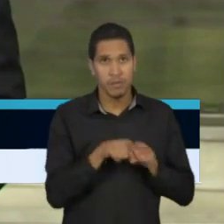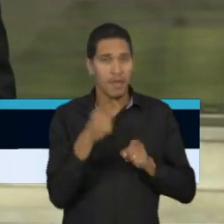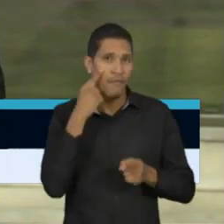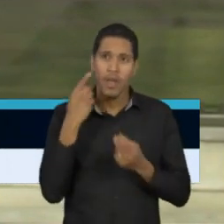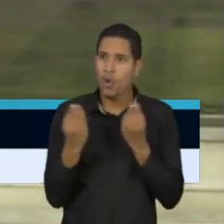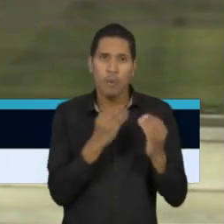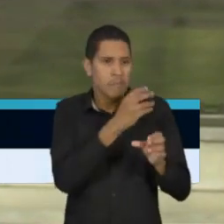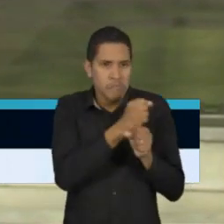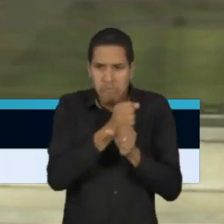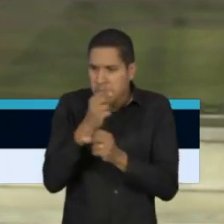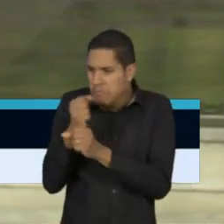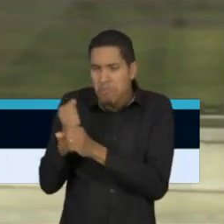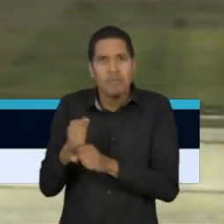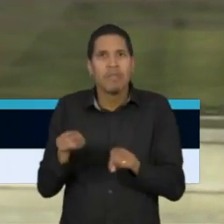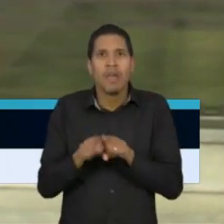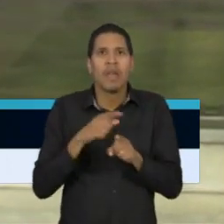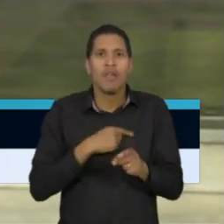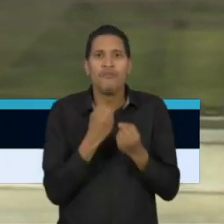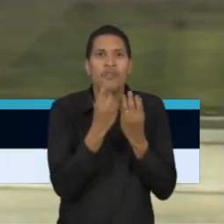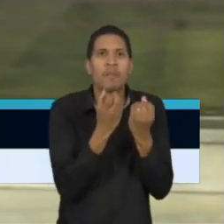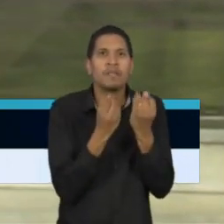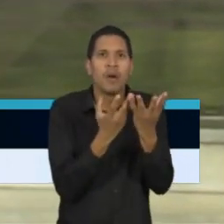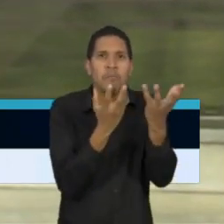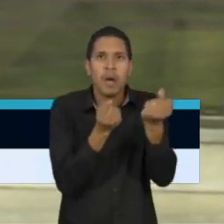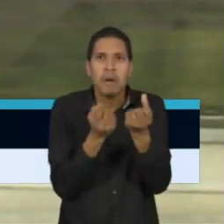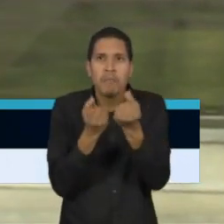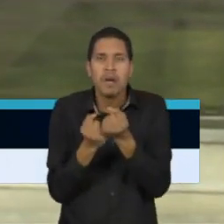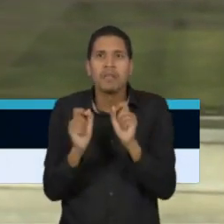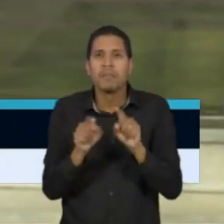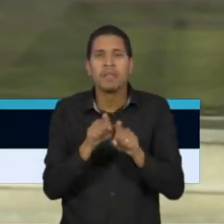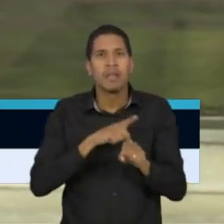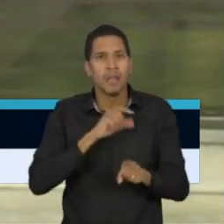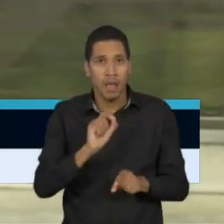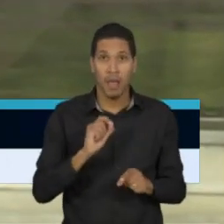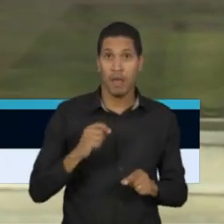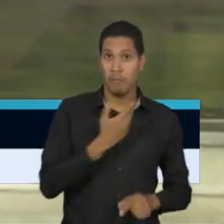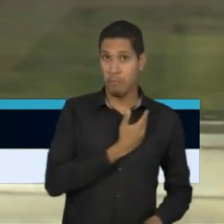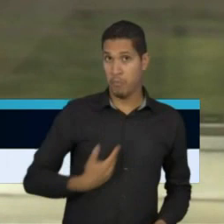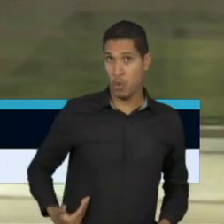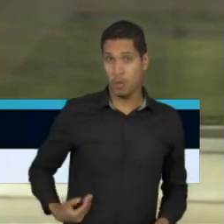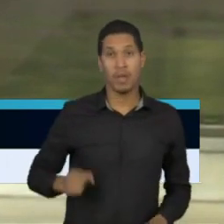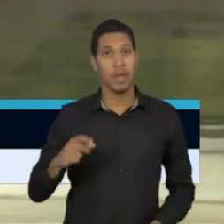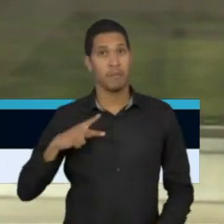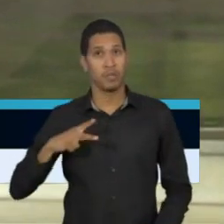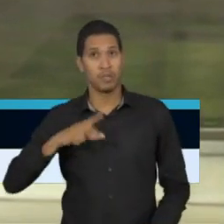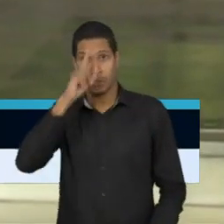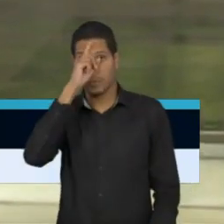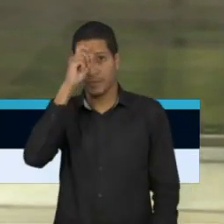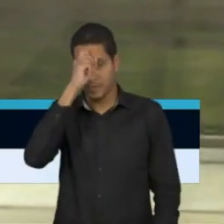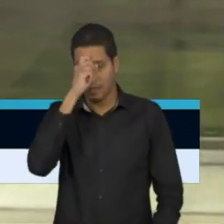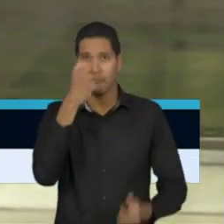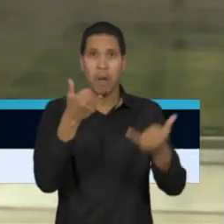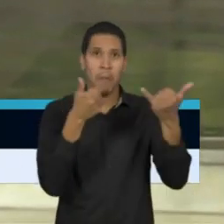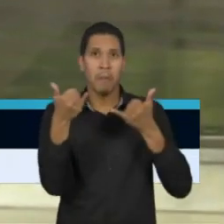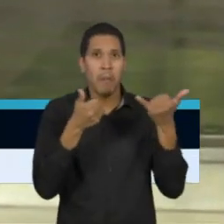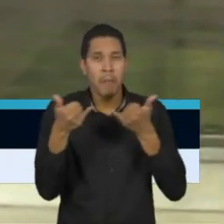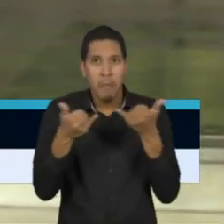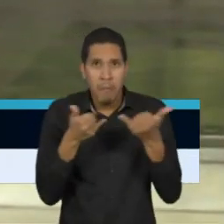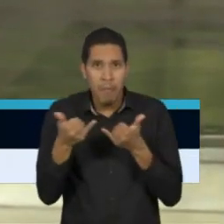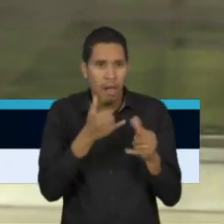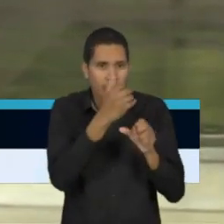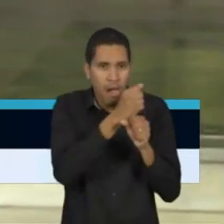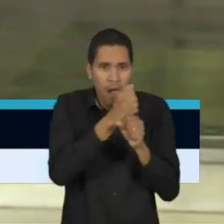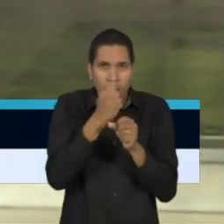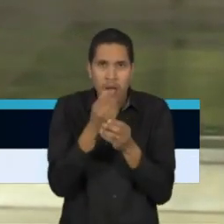e as informações que são provenientes da rede pública e privada de saúde, hospitais públicos e hospitais privados. São